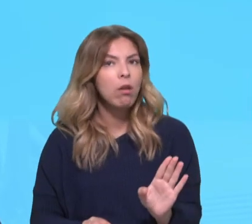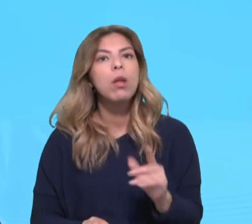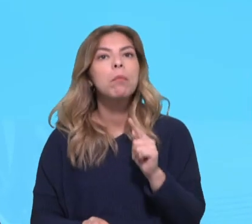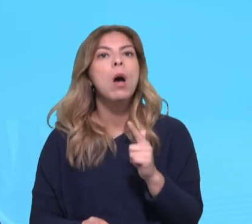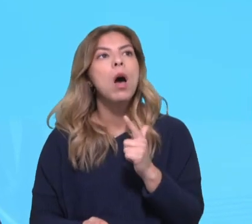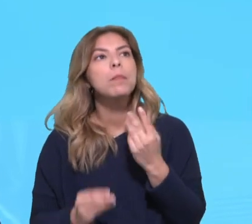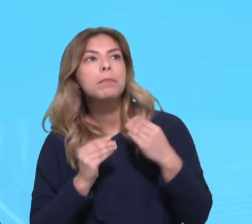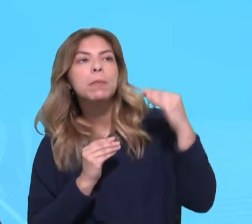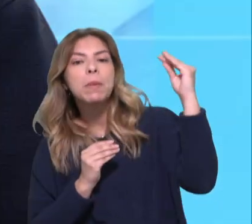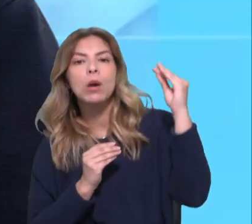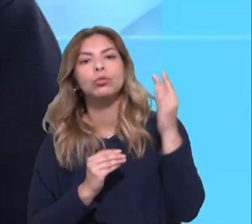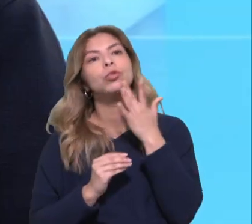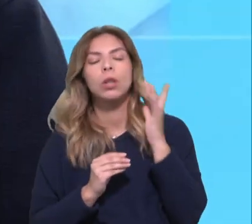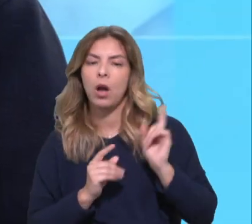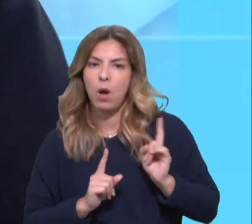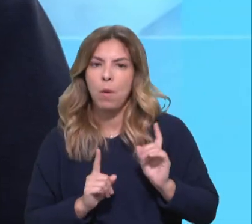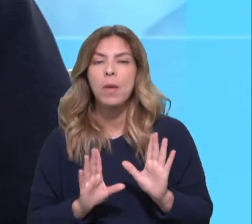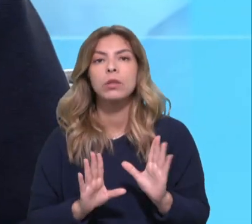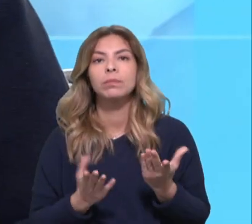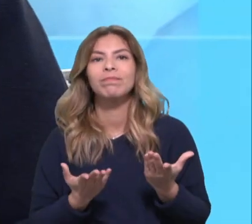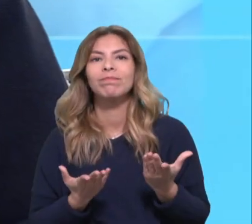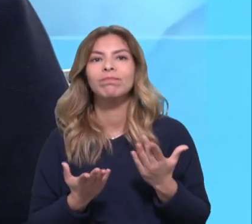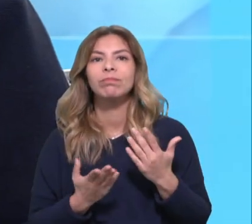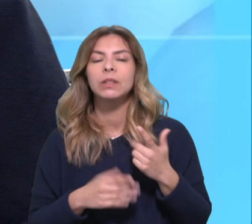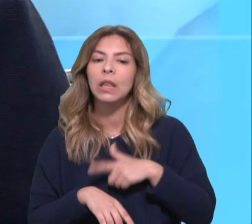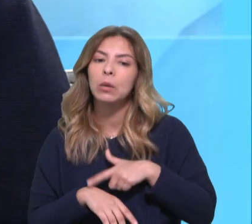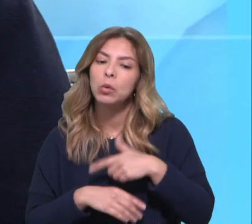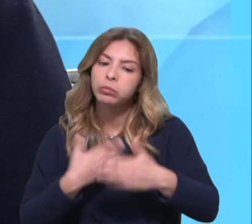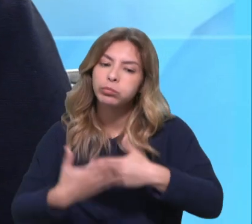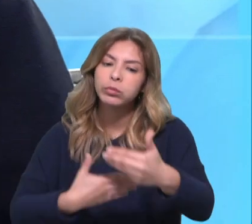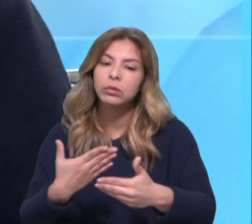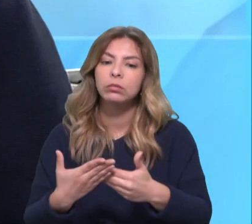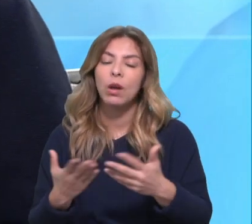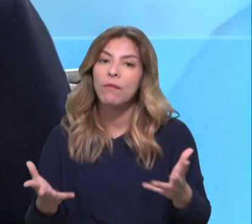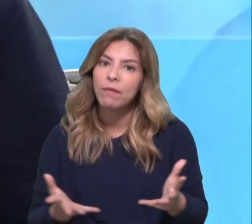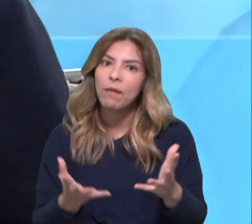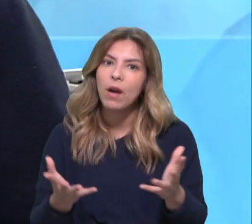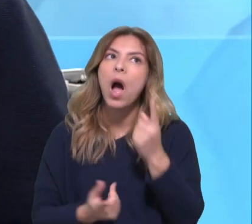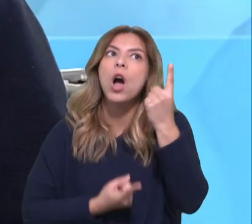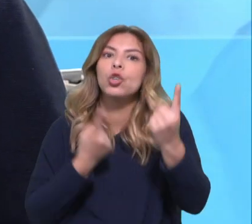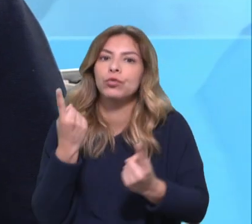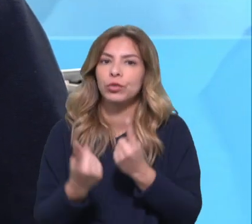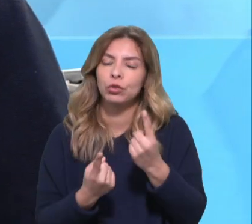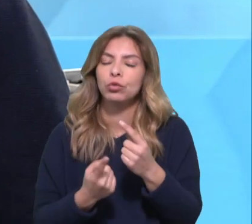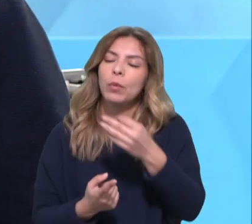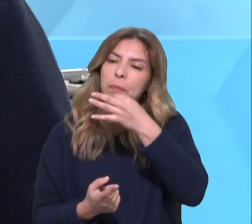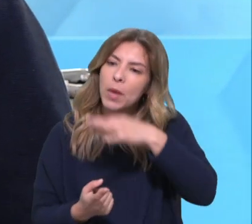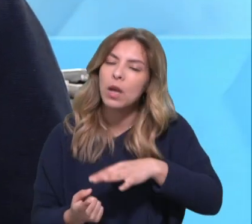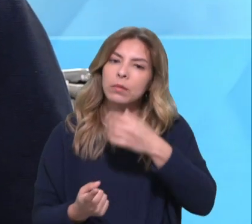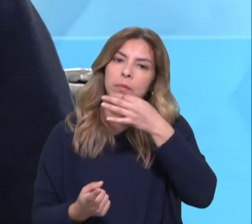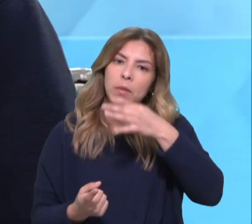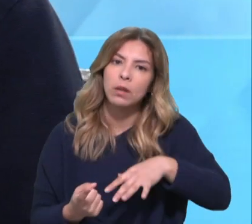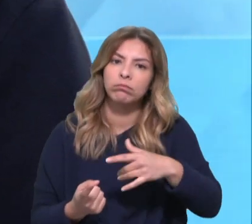exibições, no fundo, não é isso que nos faz, também temos que ter, também, por vezes, por vezes, algum grau de tolerância também com os